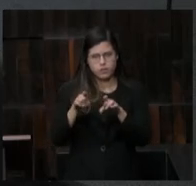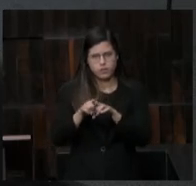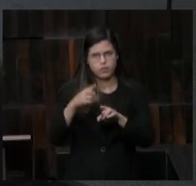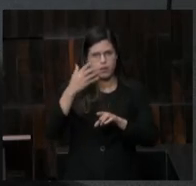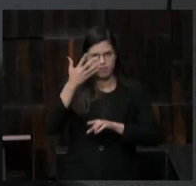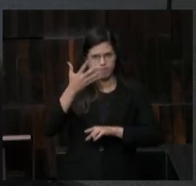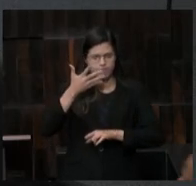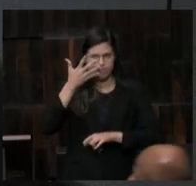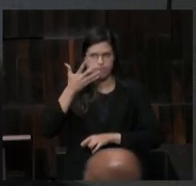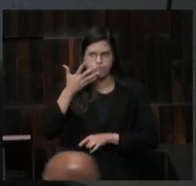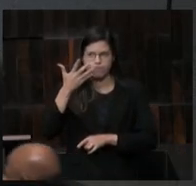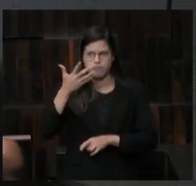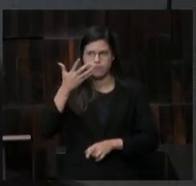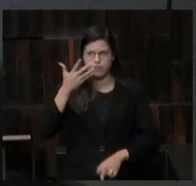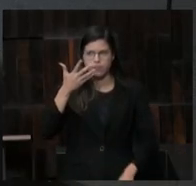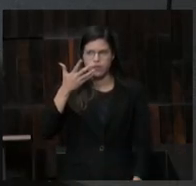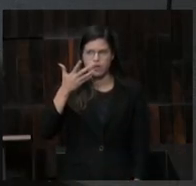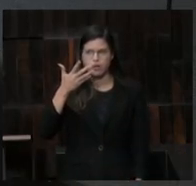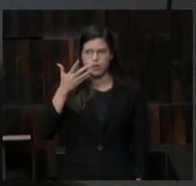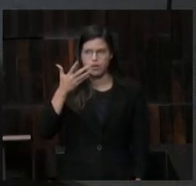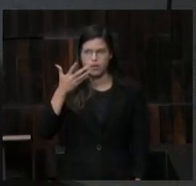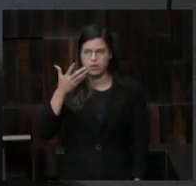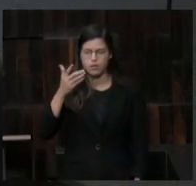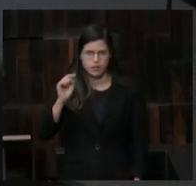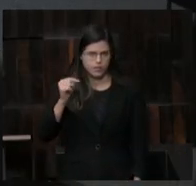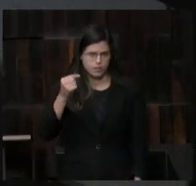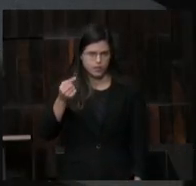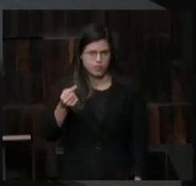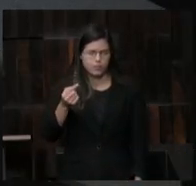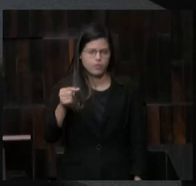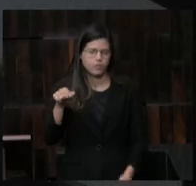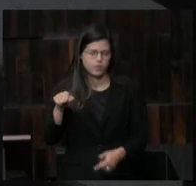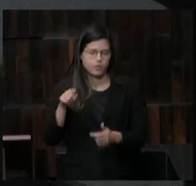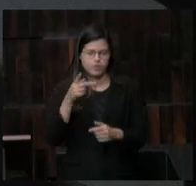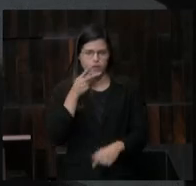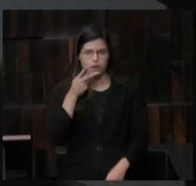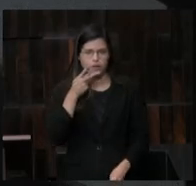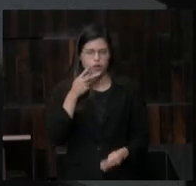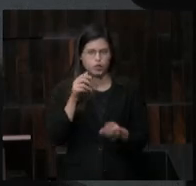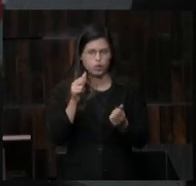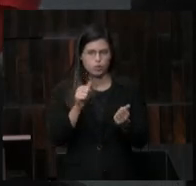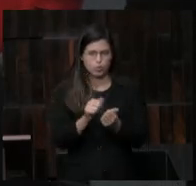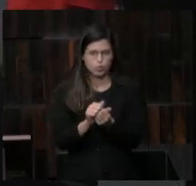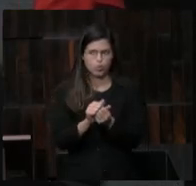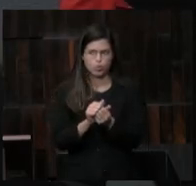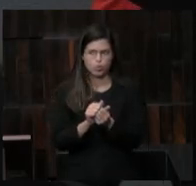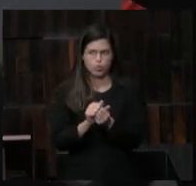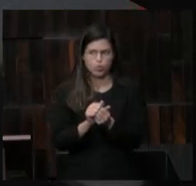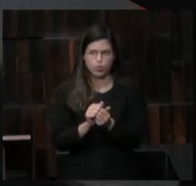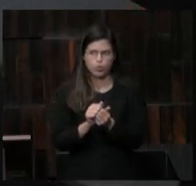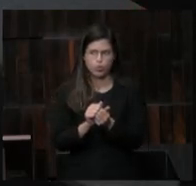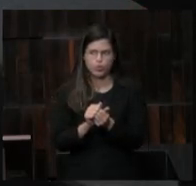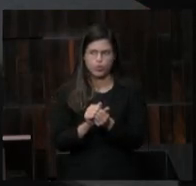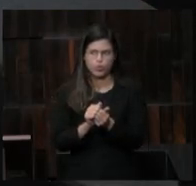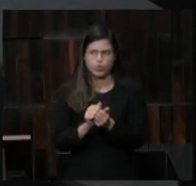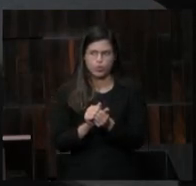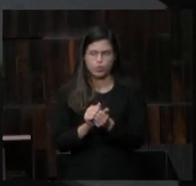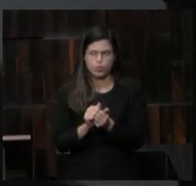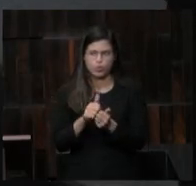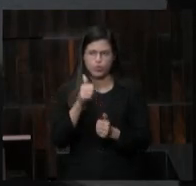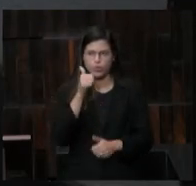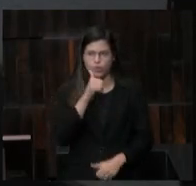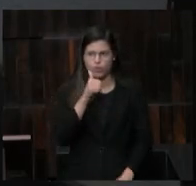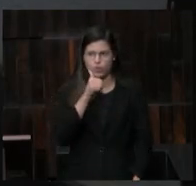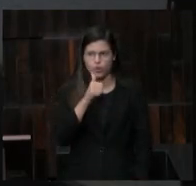da palavra. Eu vou deixar você falar mais junto com a nossa primeira-dama, né? O